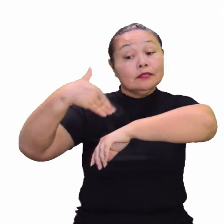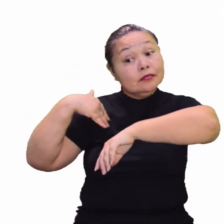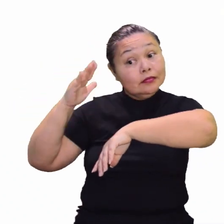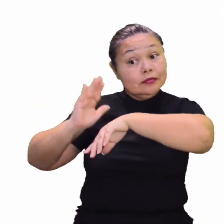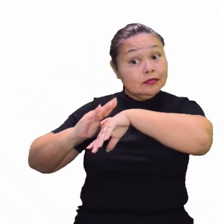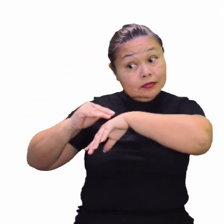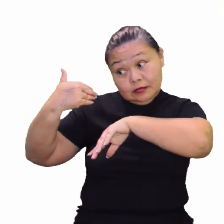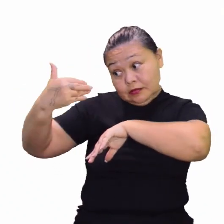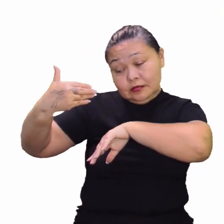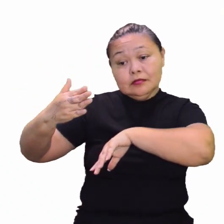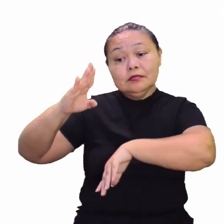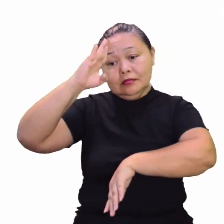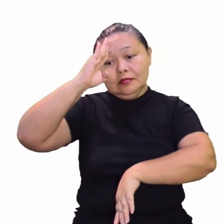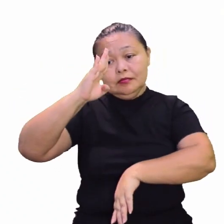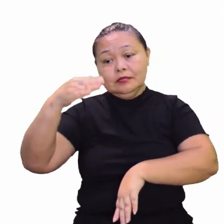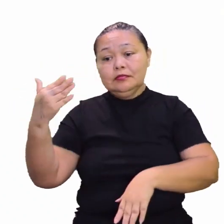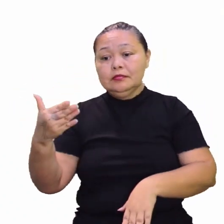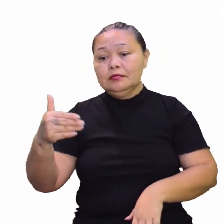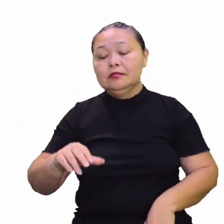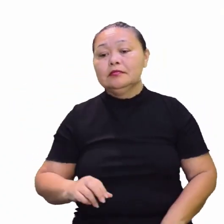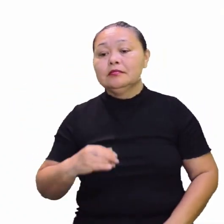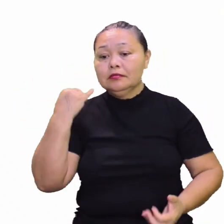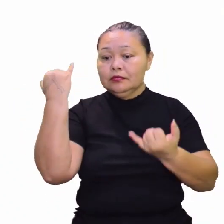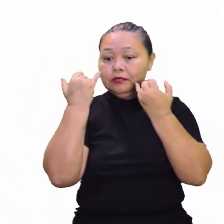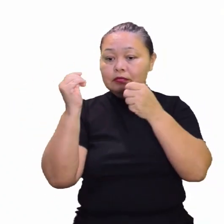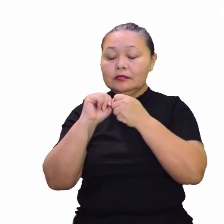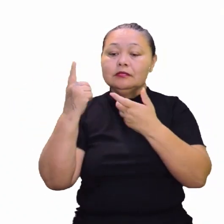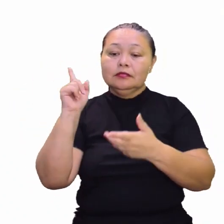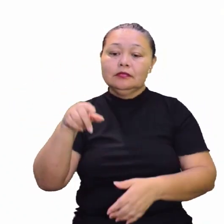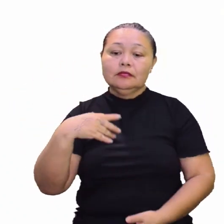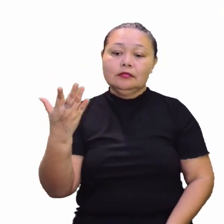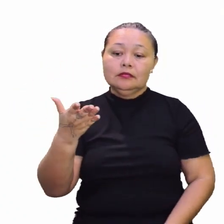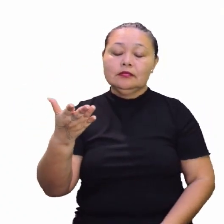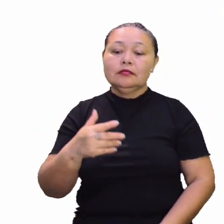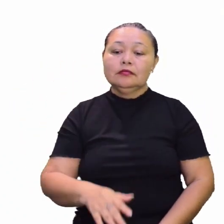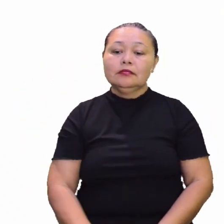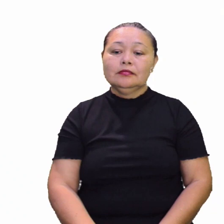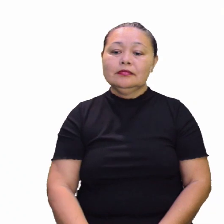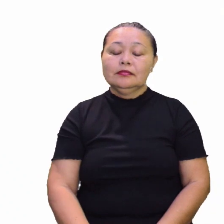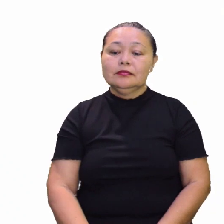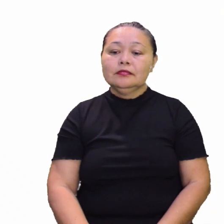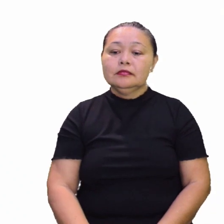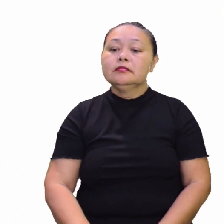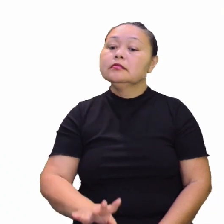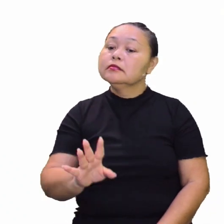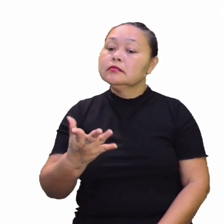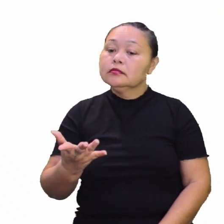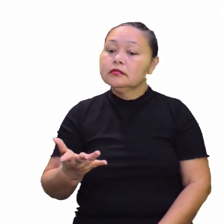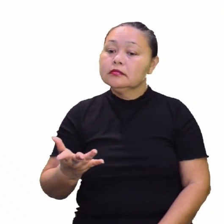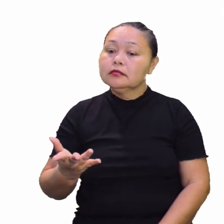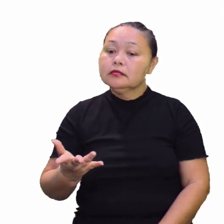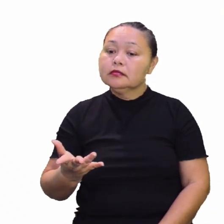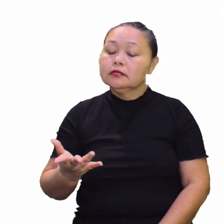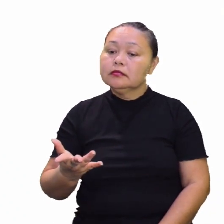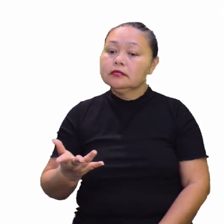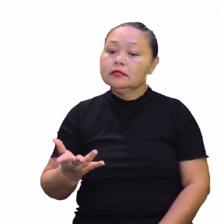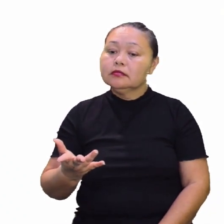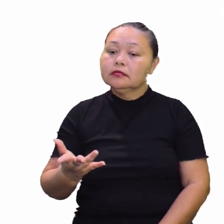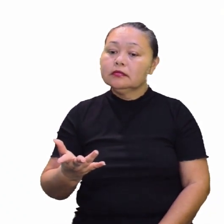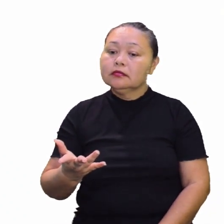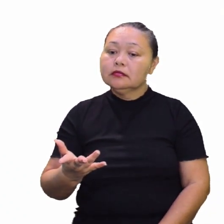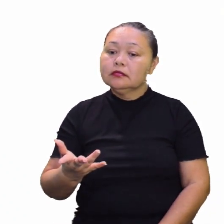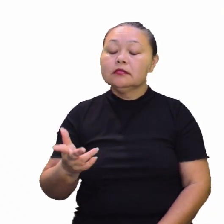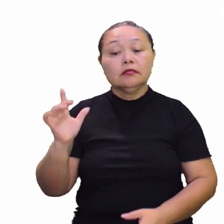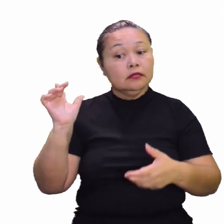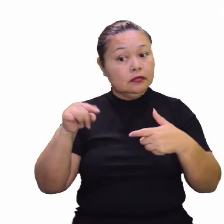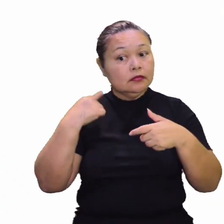que predomina até hoje. Rogério, você está dando informações muito importantes agora. É isso aí. Inclusive, fazendo